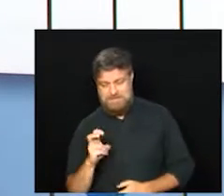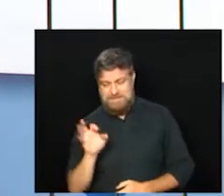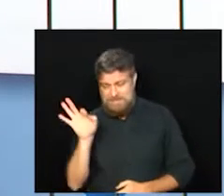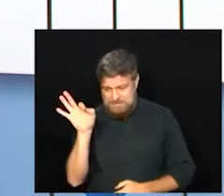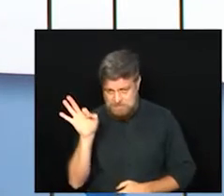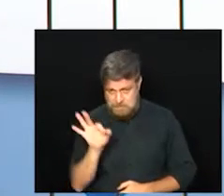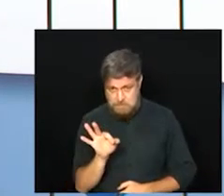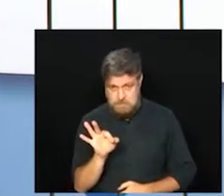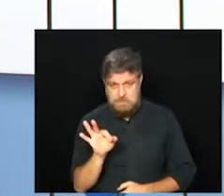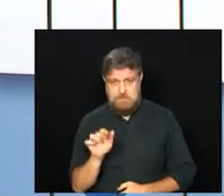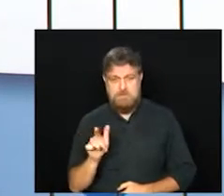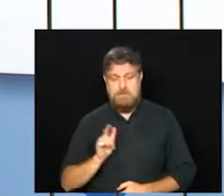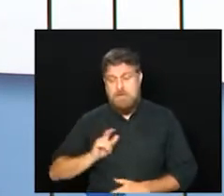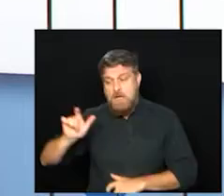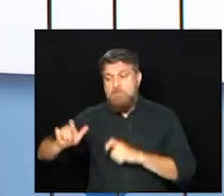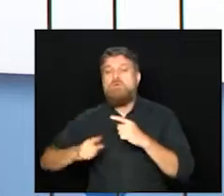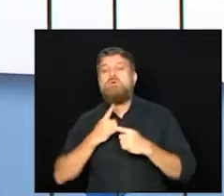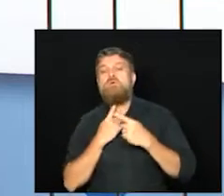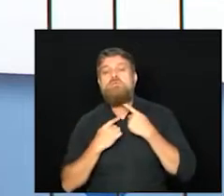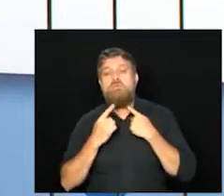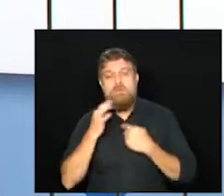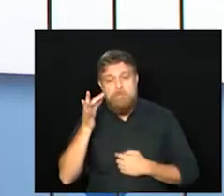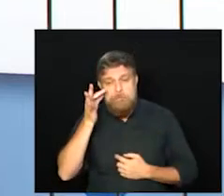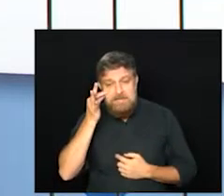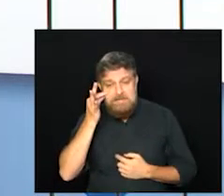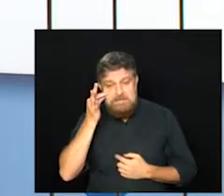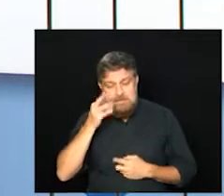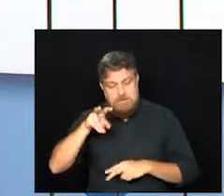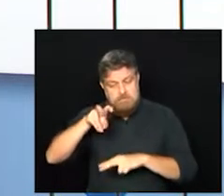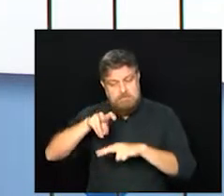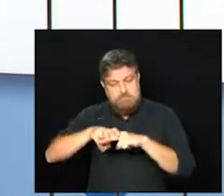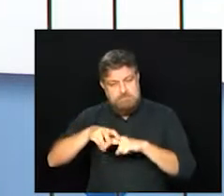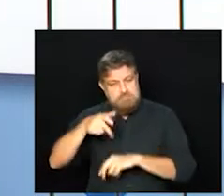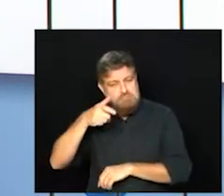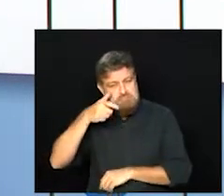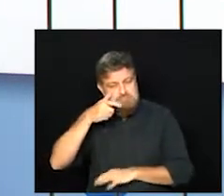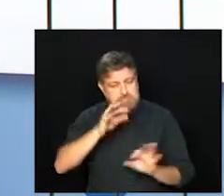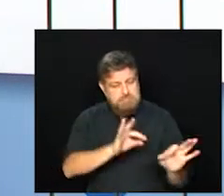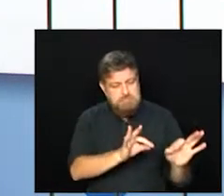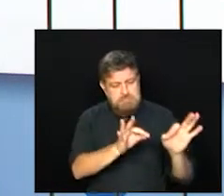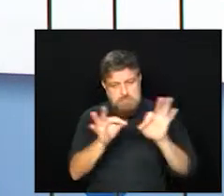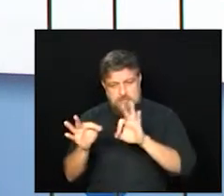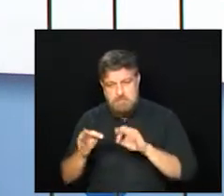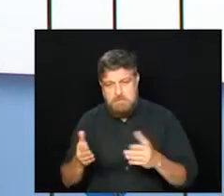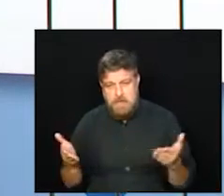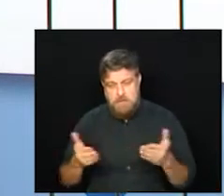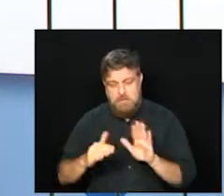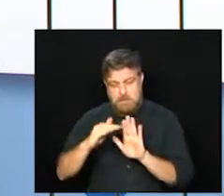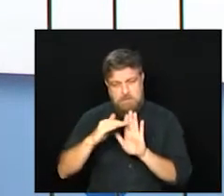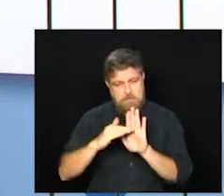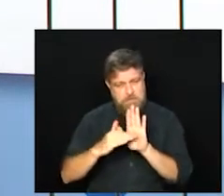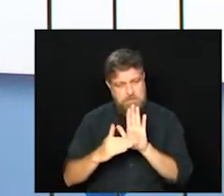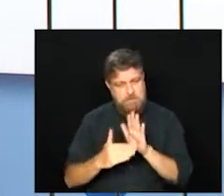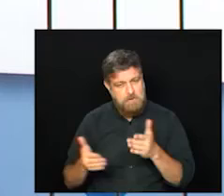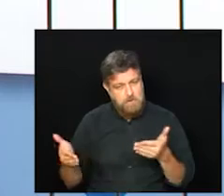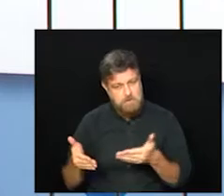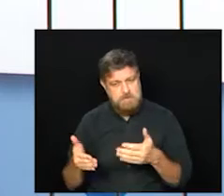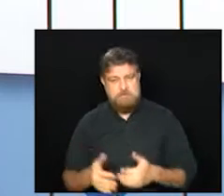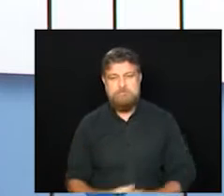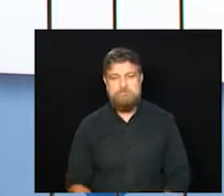sua capacidade para aqueles que queiram participar de forma presencial. E agora a gente vai conferir qual é a pauta de